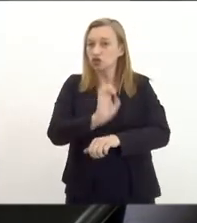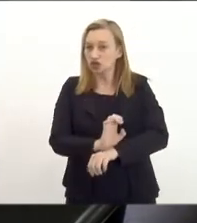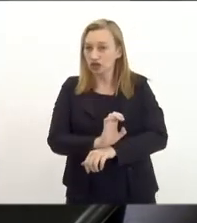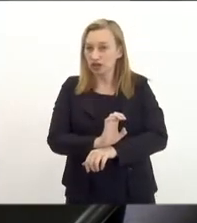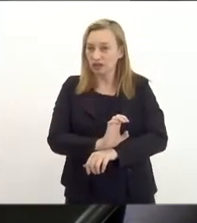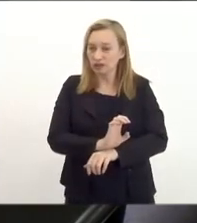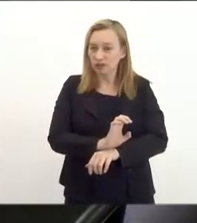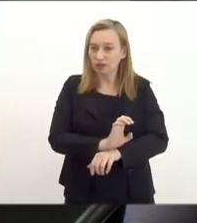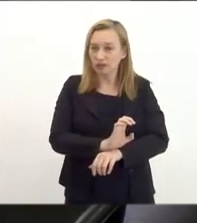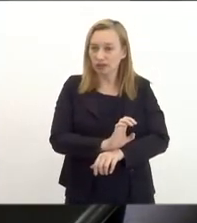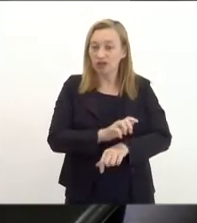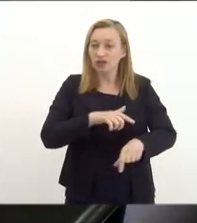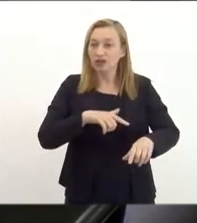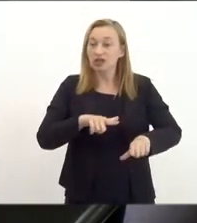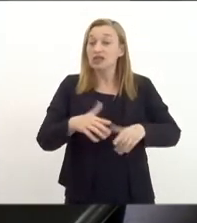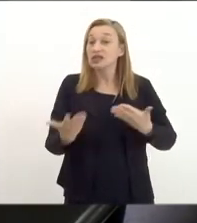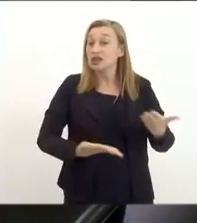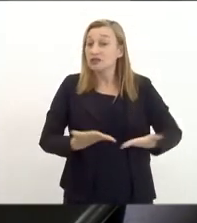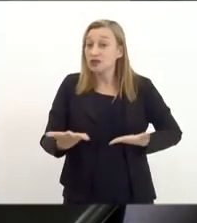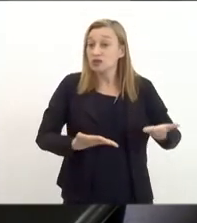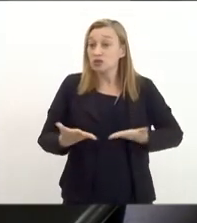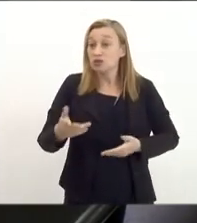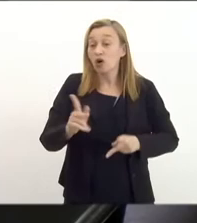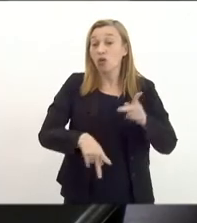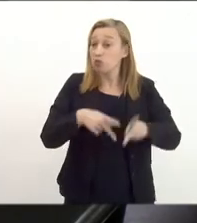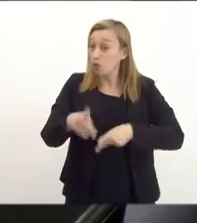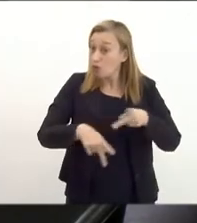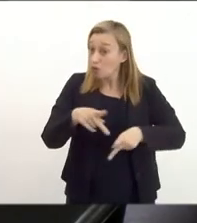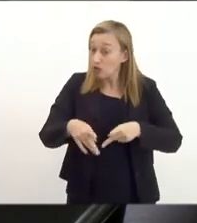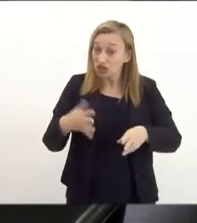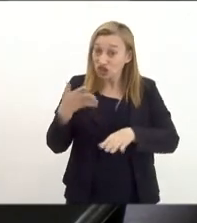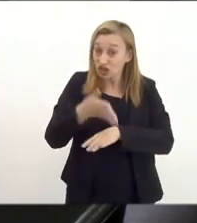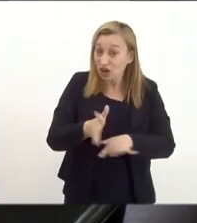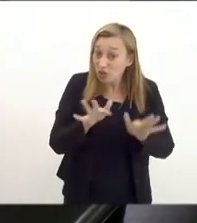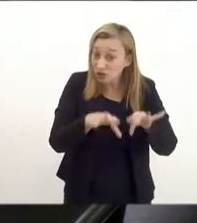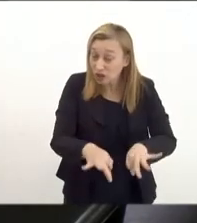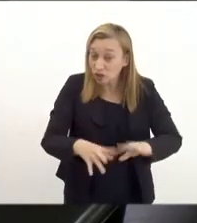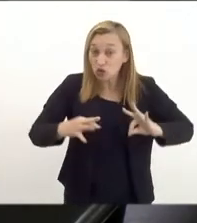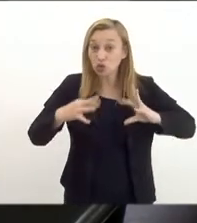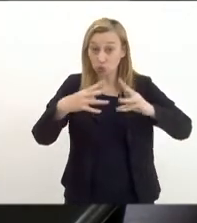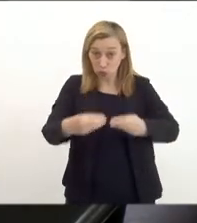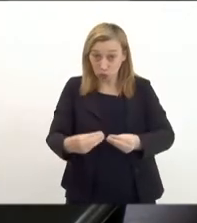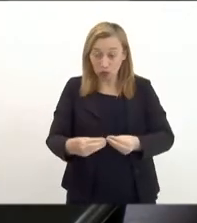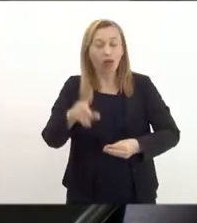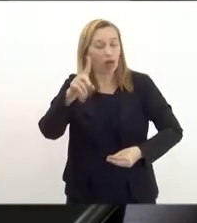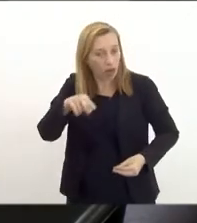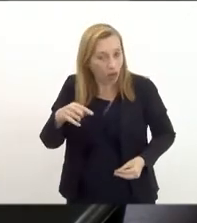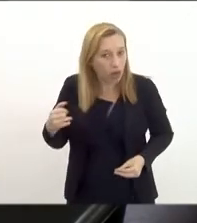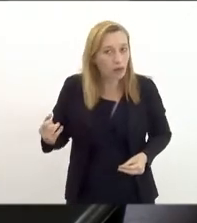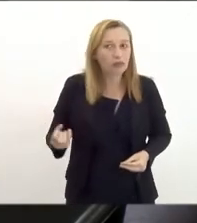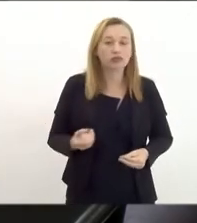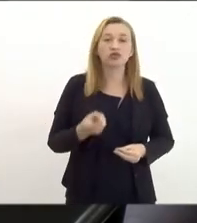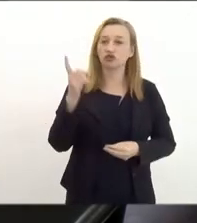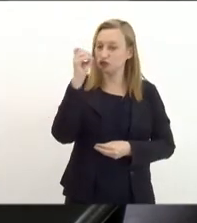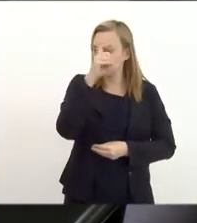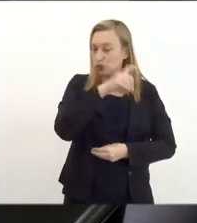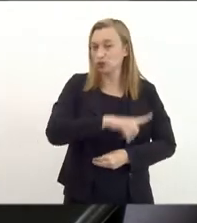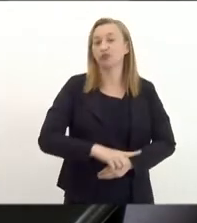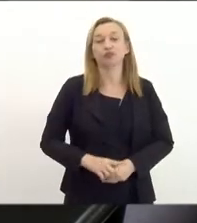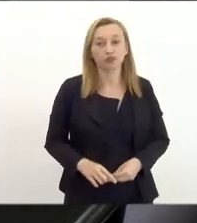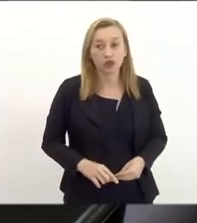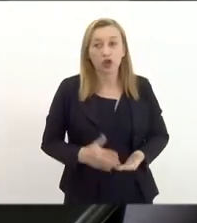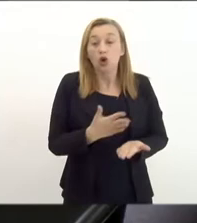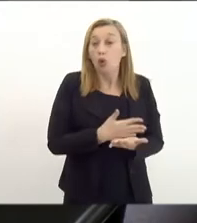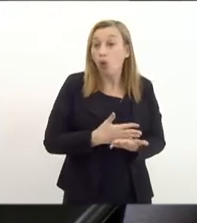prestando serviços à população chegar ao final disso é muito muito difícil